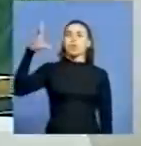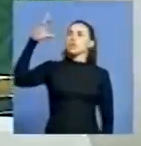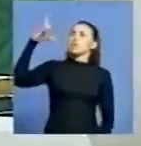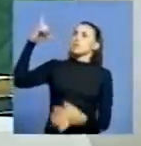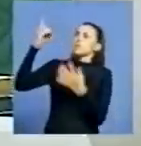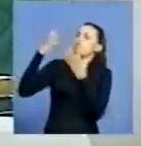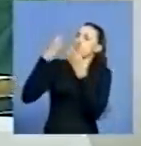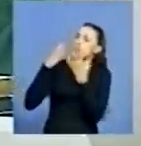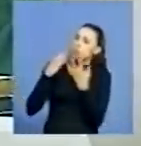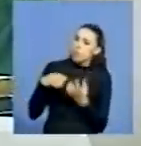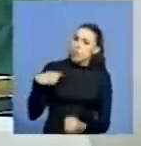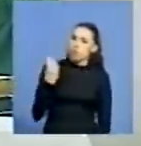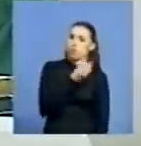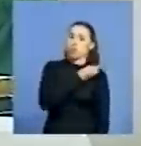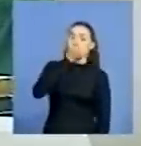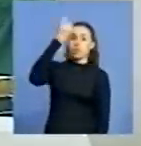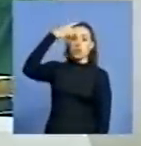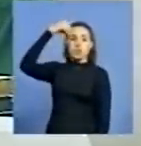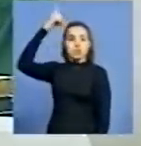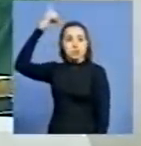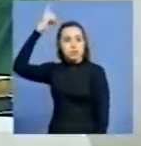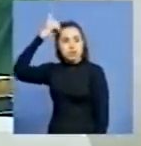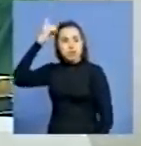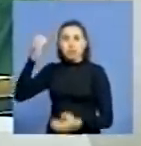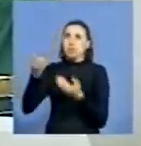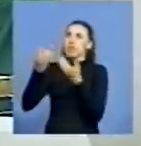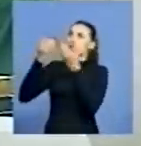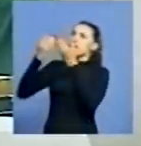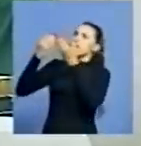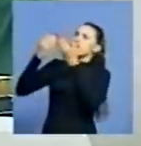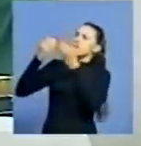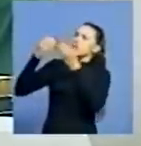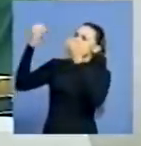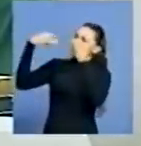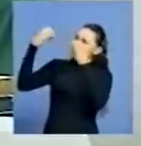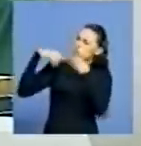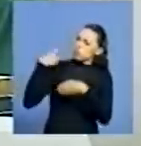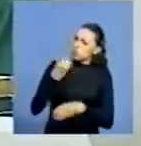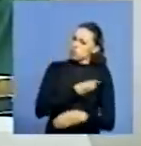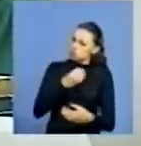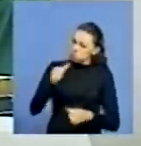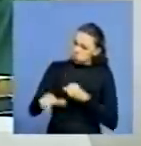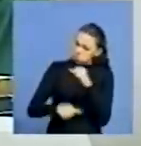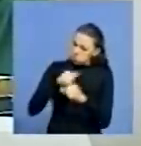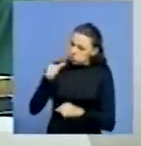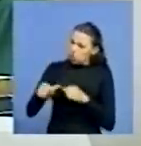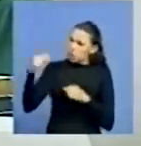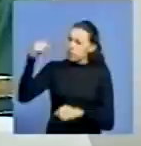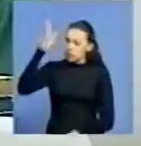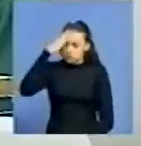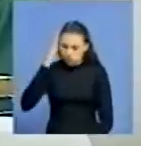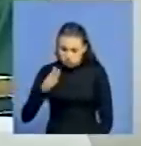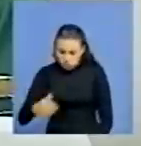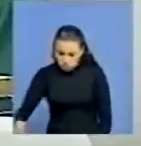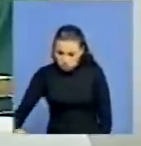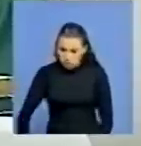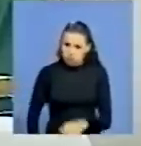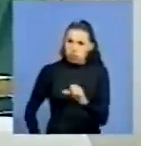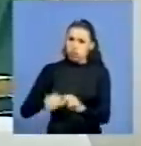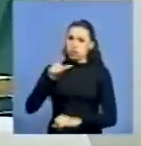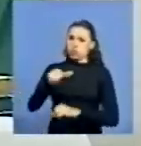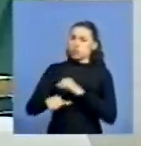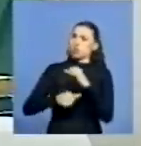ó Deus, estes dons que nos mandastes consagrar em vossa honra e para que eles nos